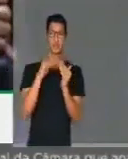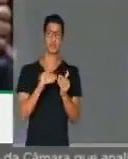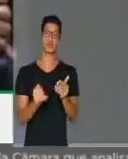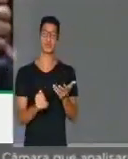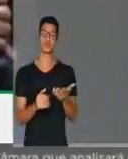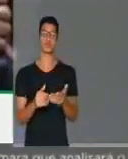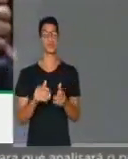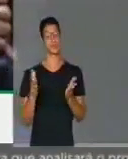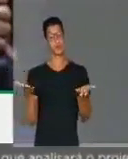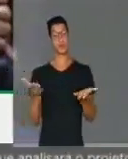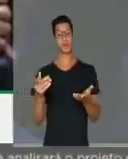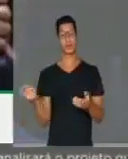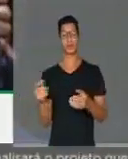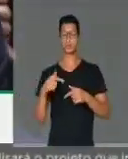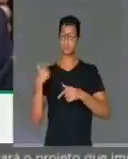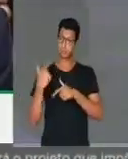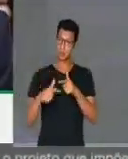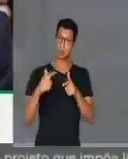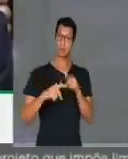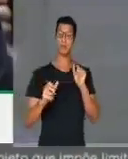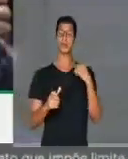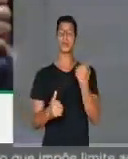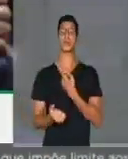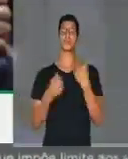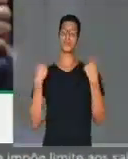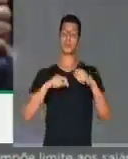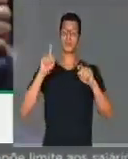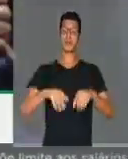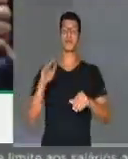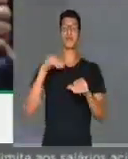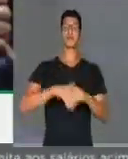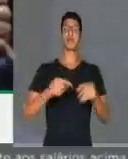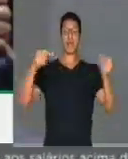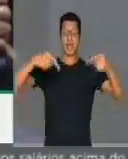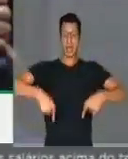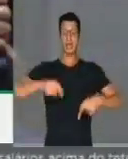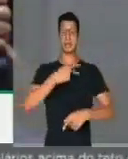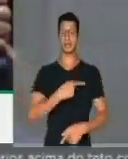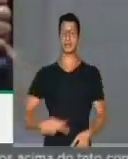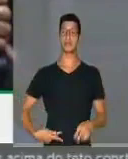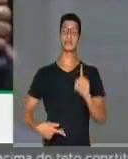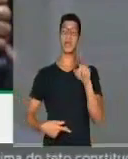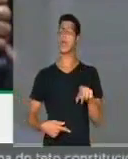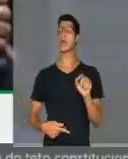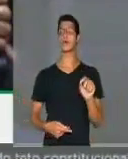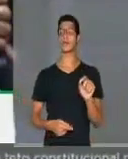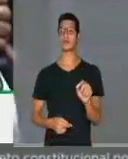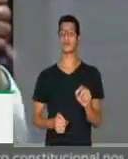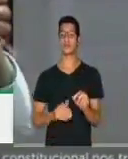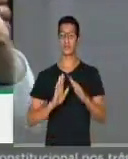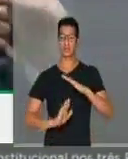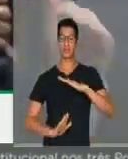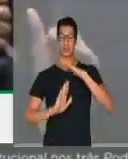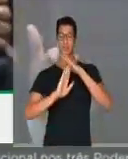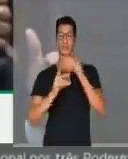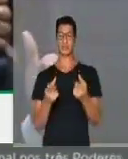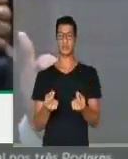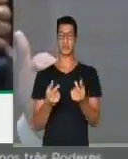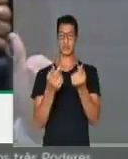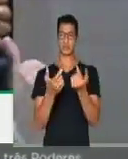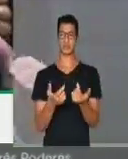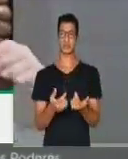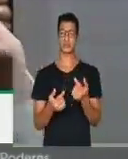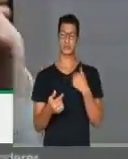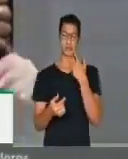consenso. Via de consequência, o que nós precisamos votar aqui, presidente, é a limitação de